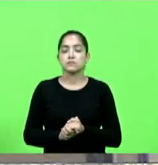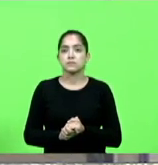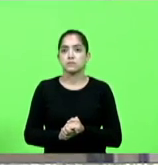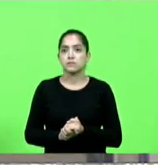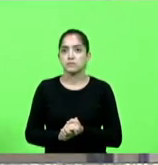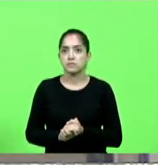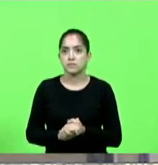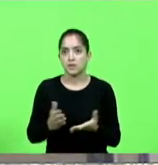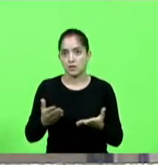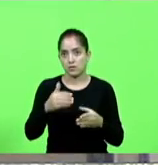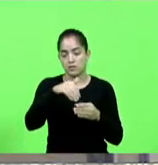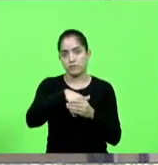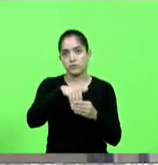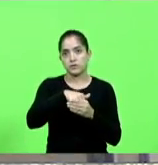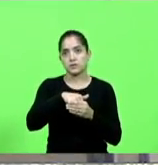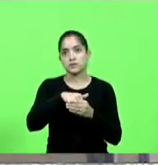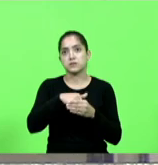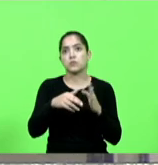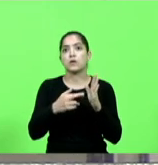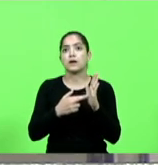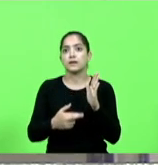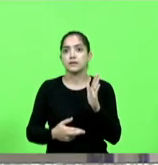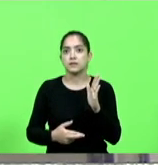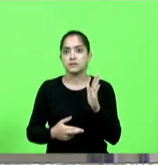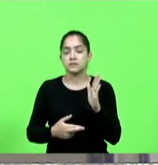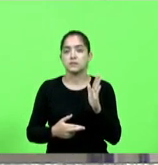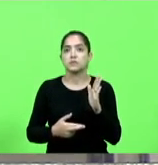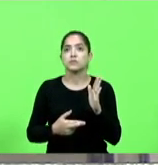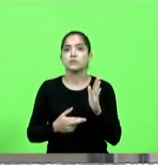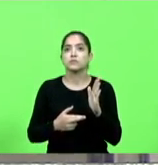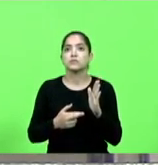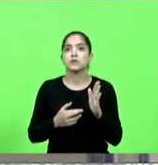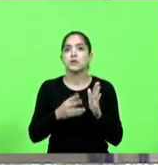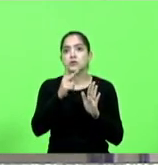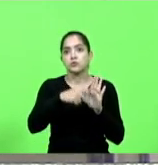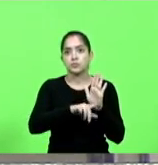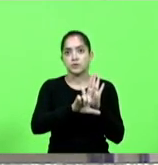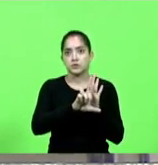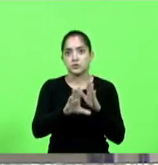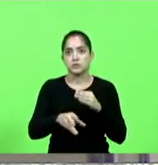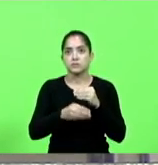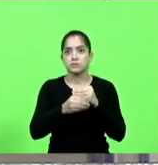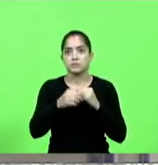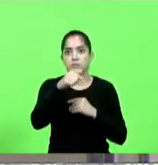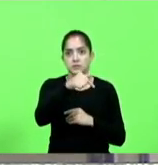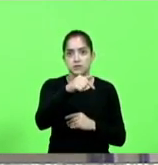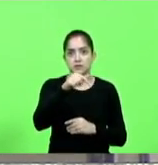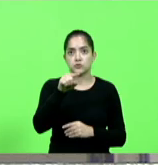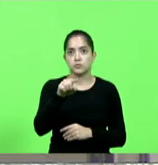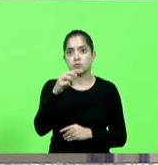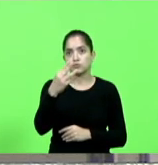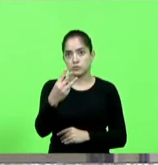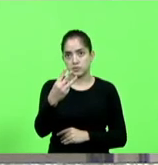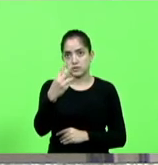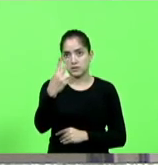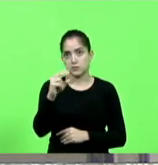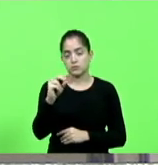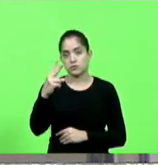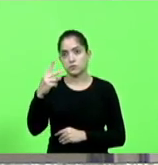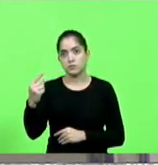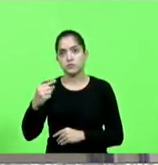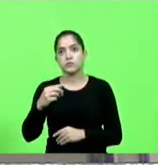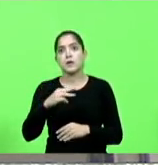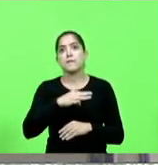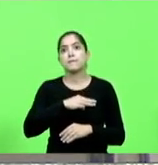em votação. Redação final do projeto de lei complementar 7.3 2021, autor do Ministério Público,